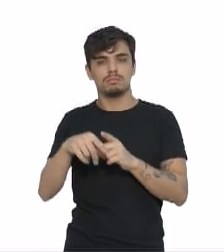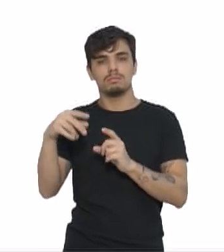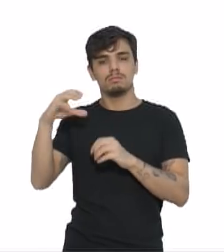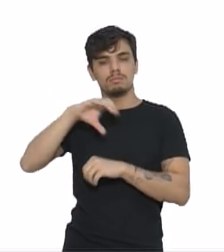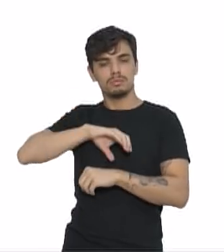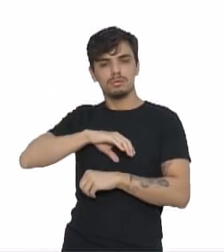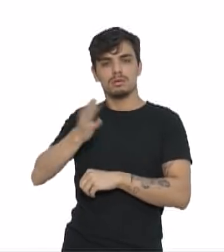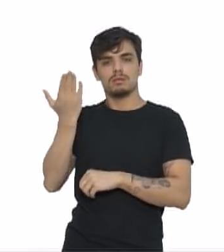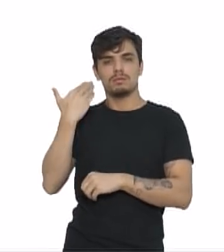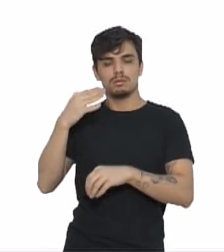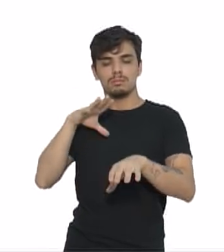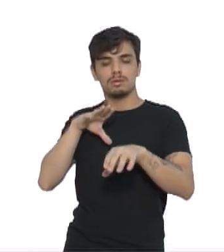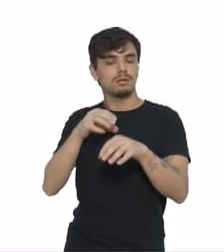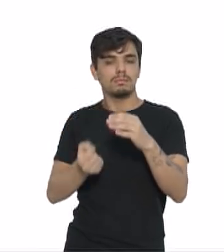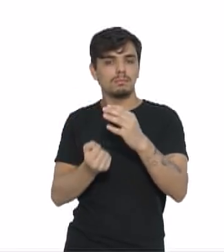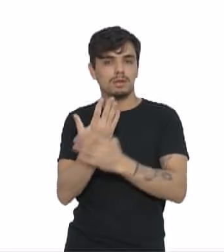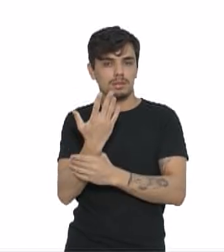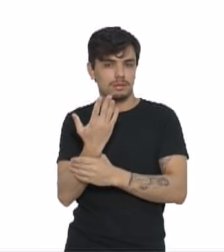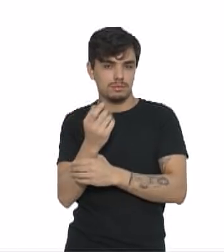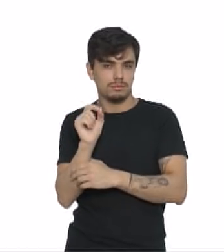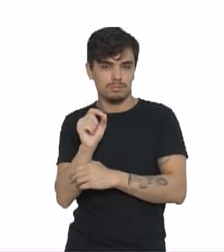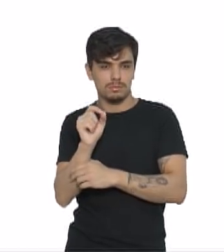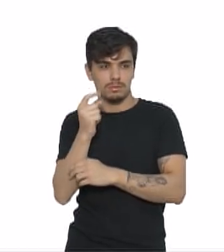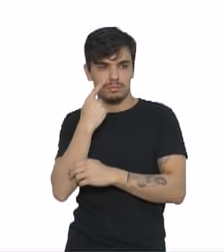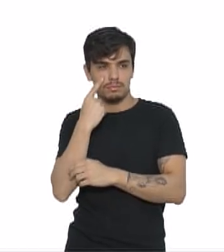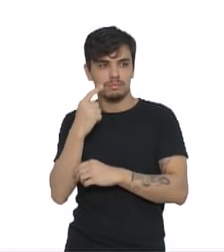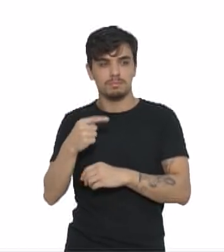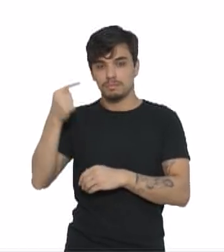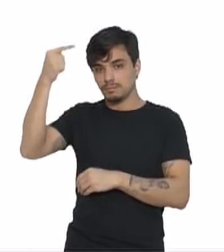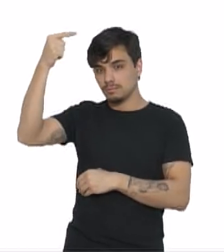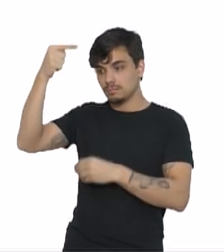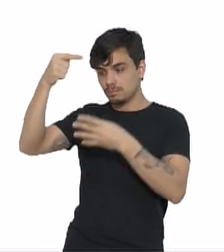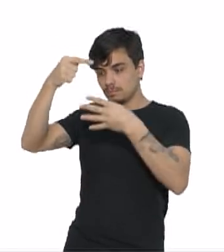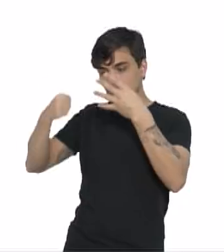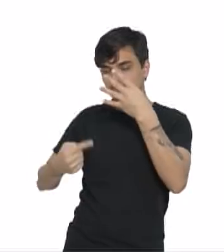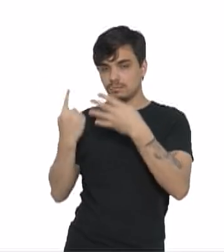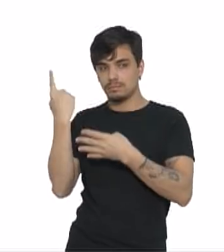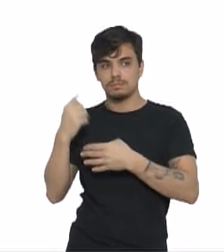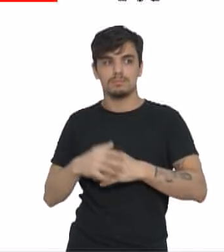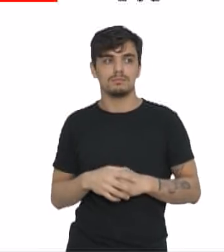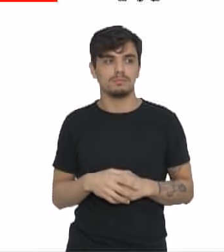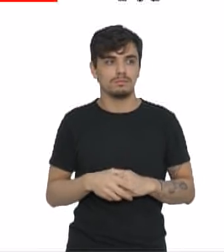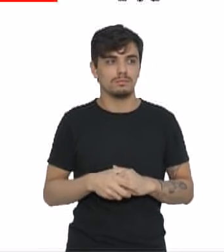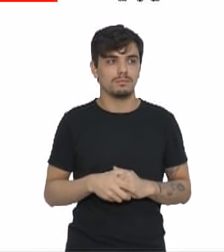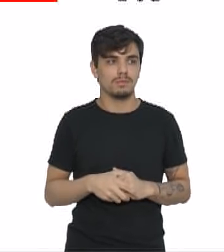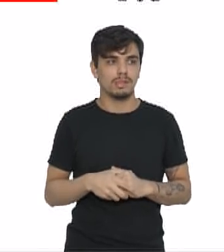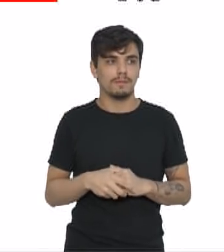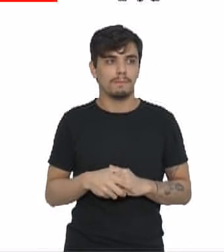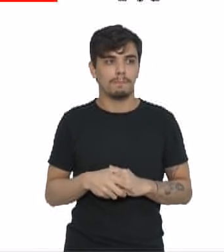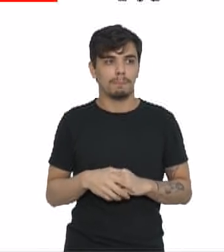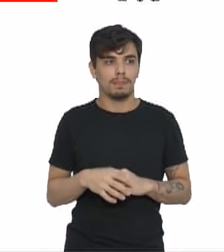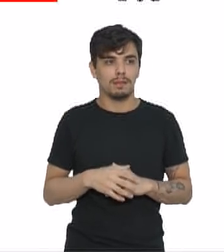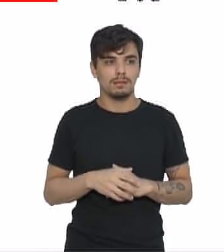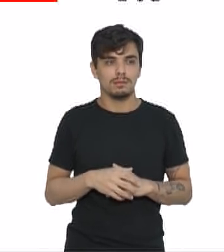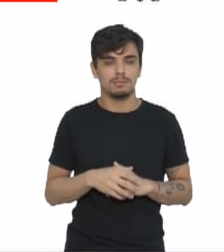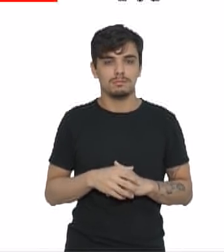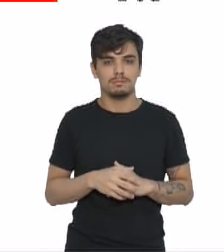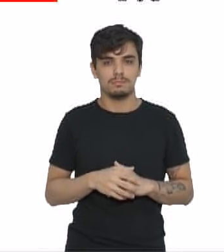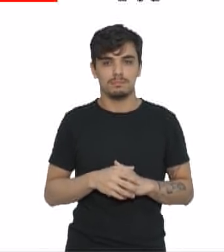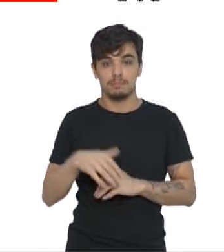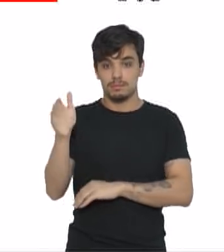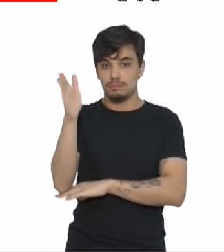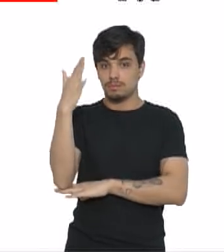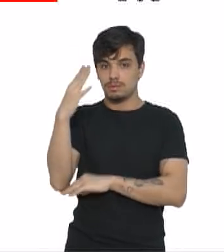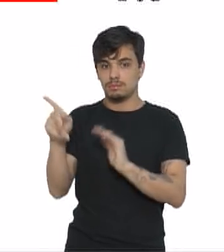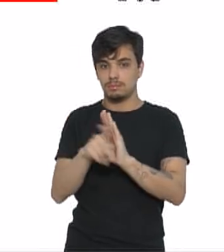formação do Estado Nacional Português e fechamos com a Guerra de Reconquista Portuguesa e a formação do Estado Nacional. Isso aqui é a bandeira atual